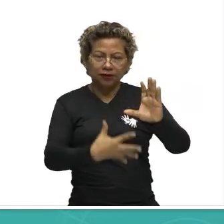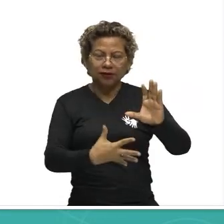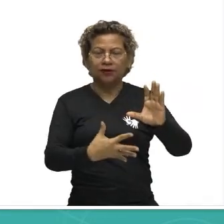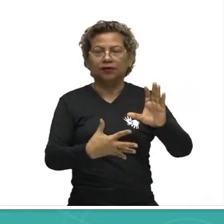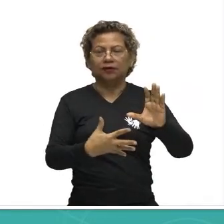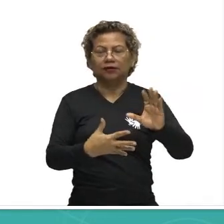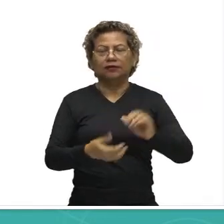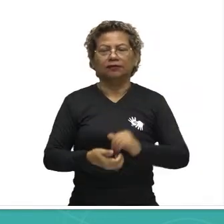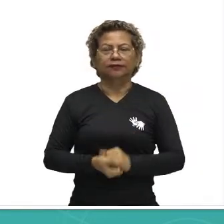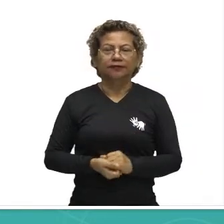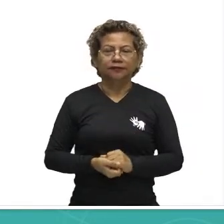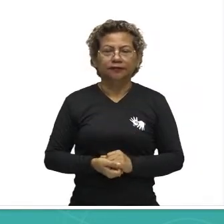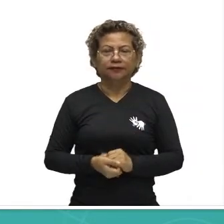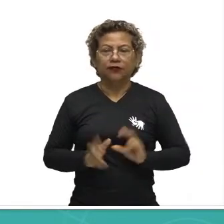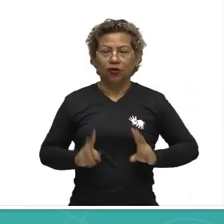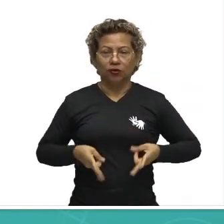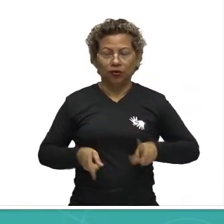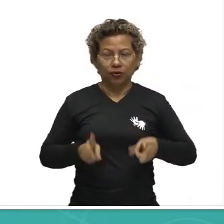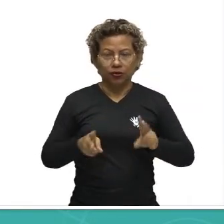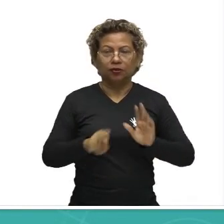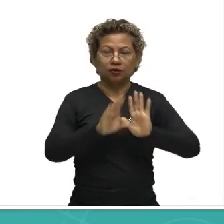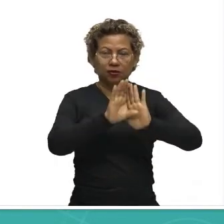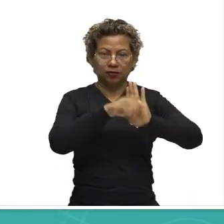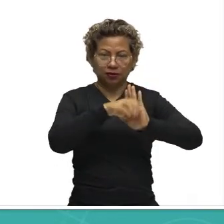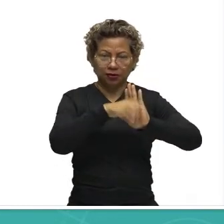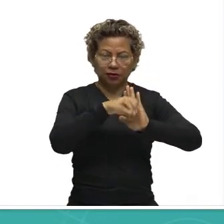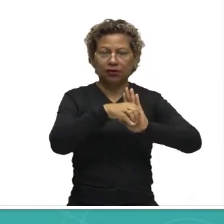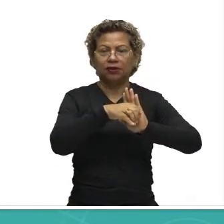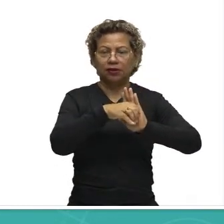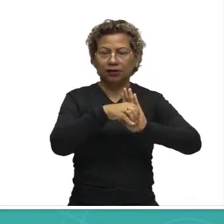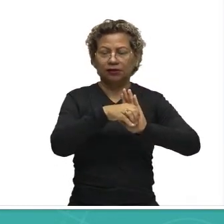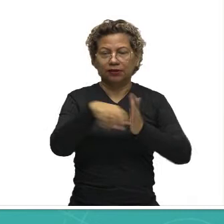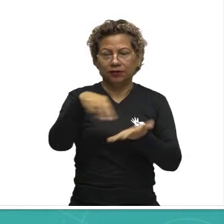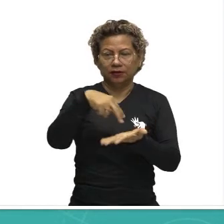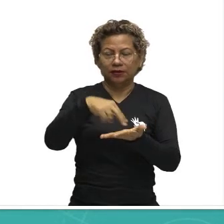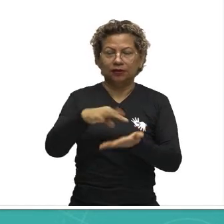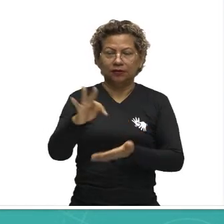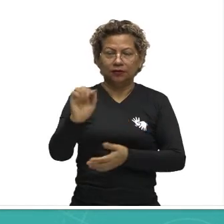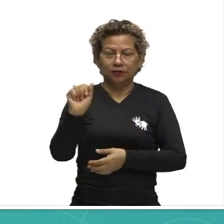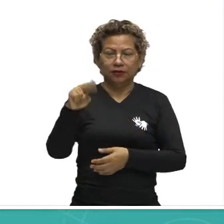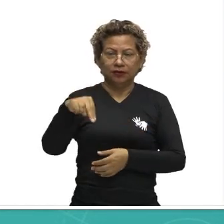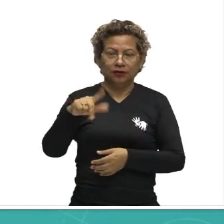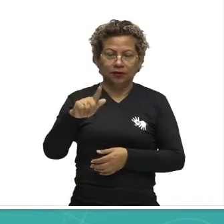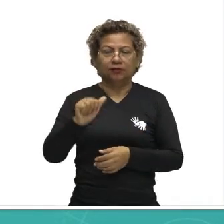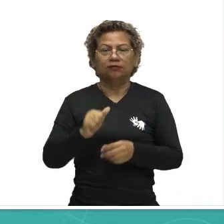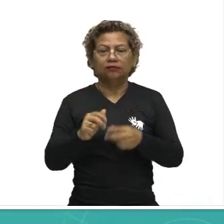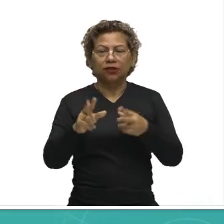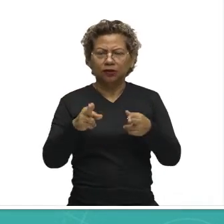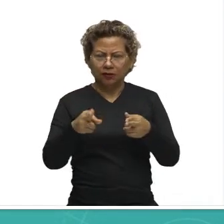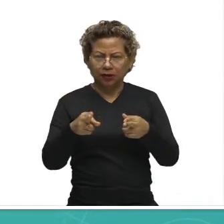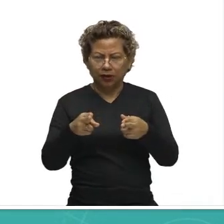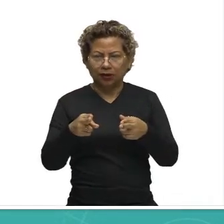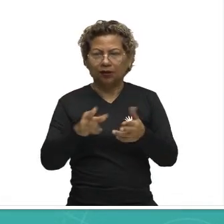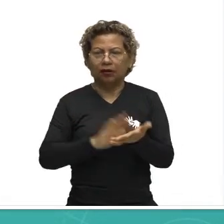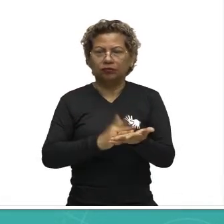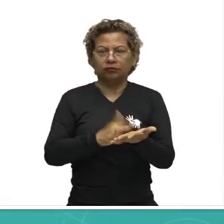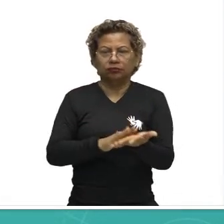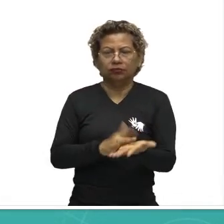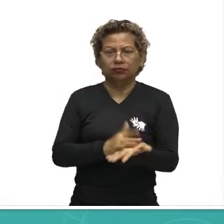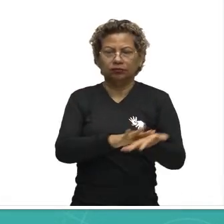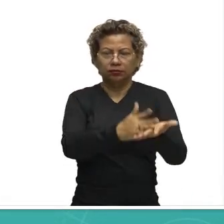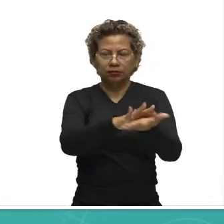também tem. Continuando esse conceito sobre o tango, vamos ver? Assim como o samba, essa dança tornou-se